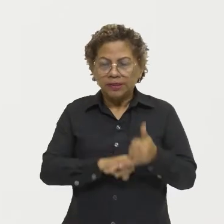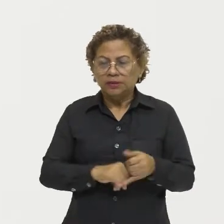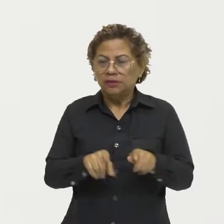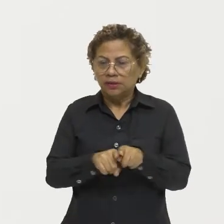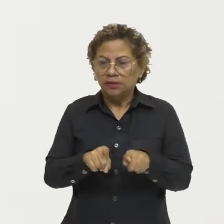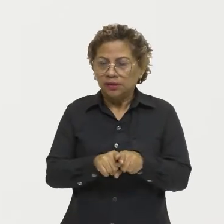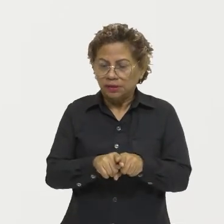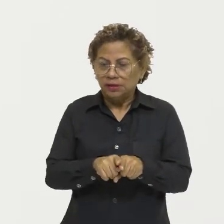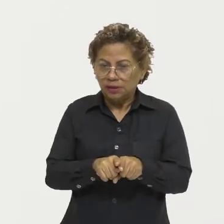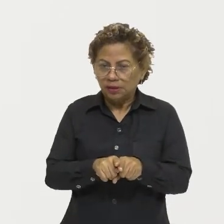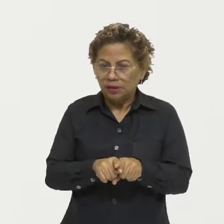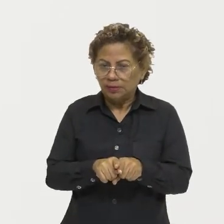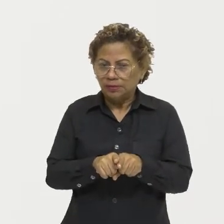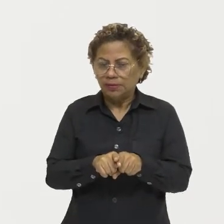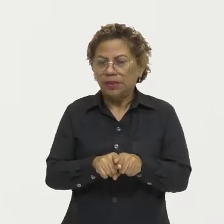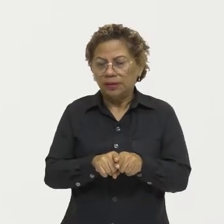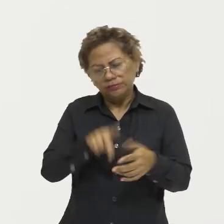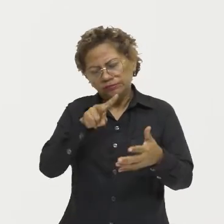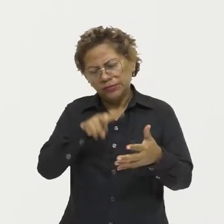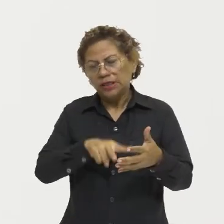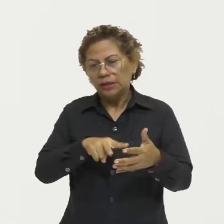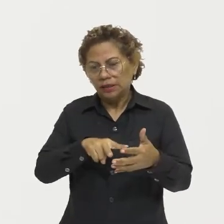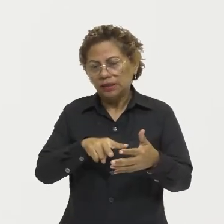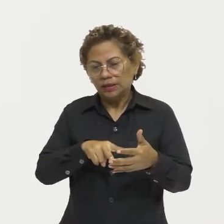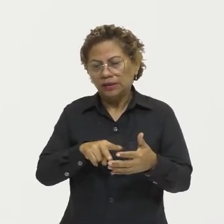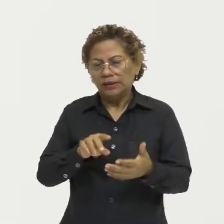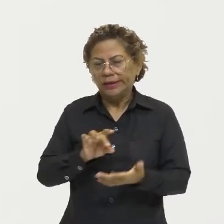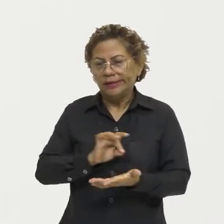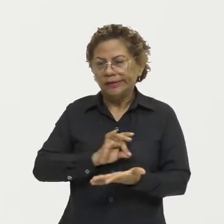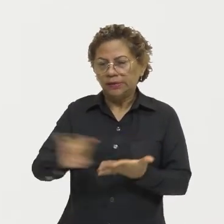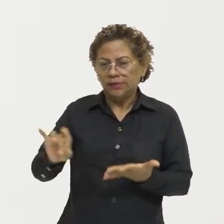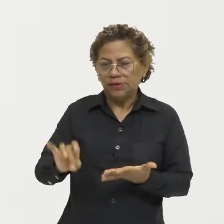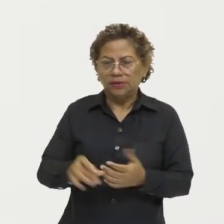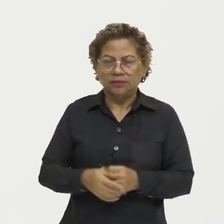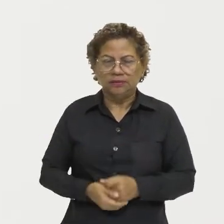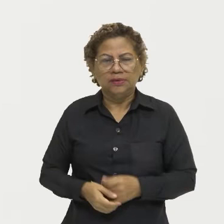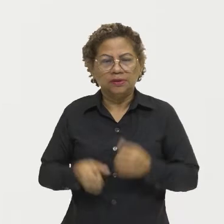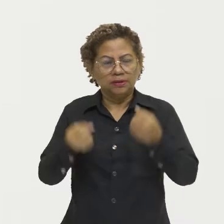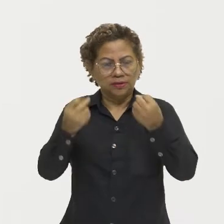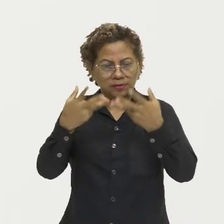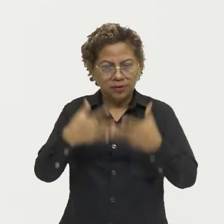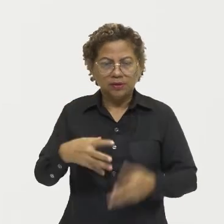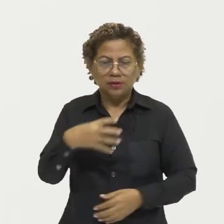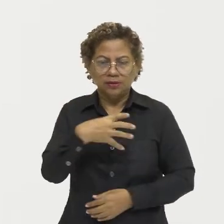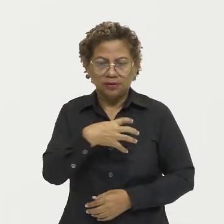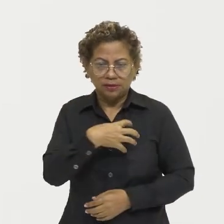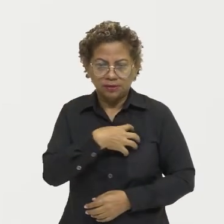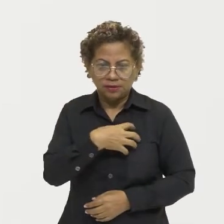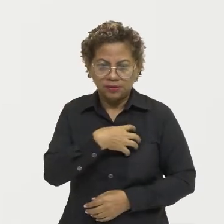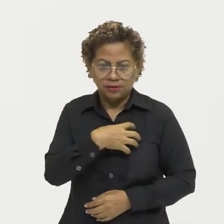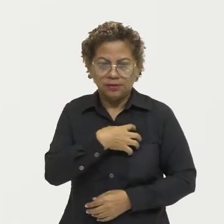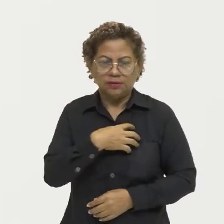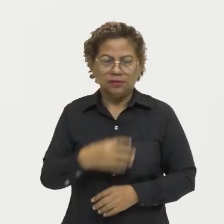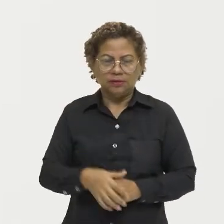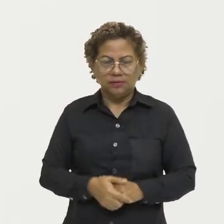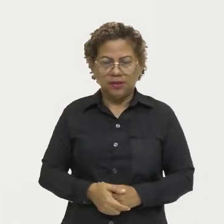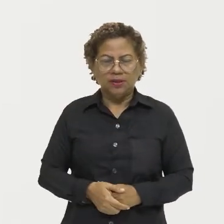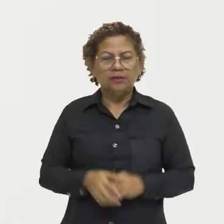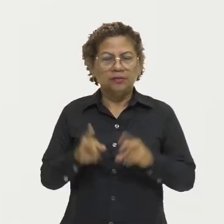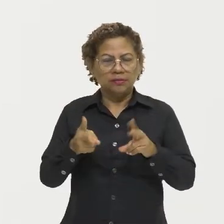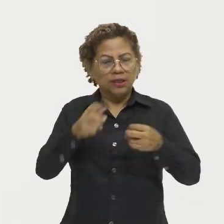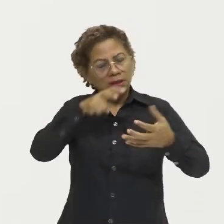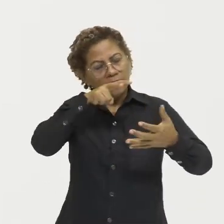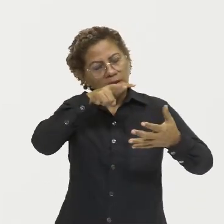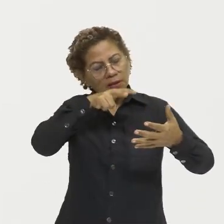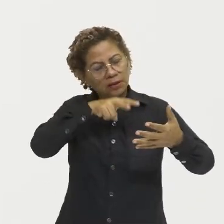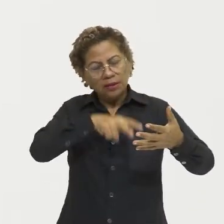inimigos. Então aqui, olha, está falando de sentimento, né? E a gente até observa aqui,